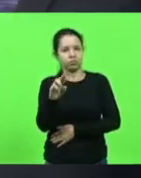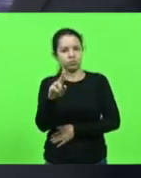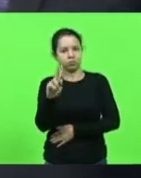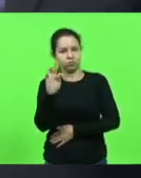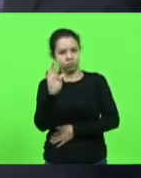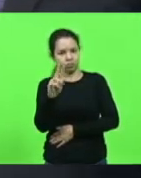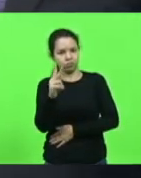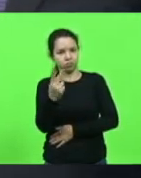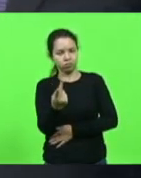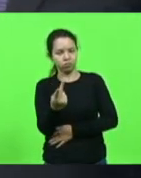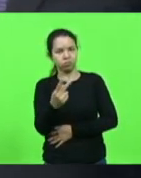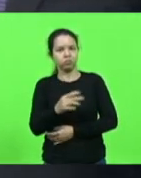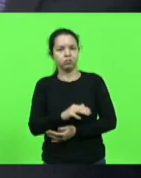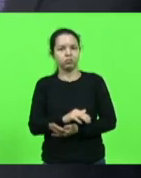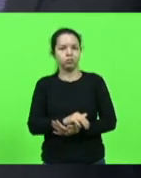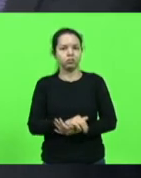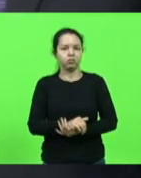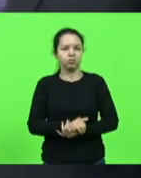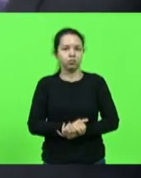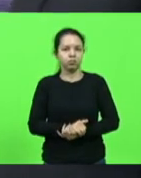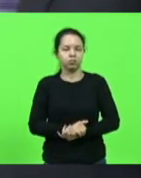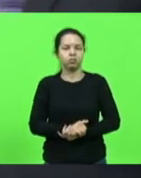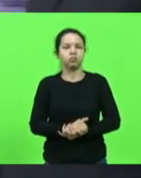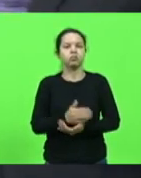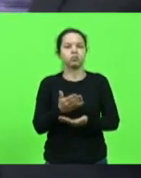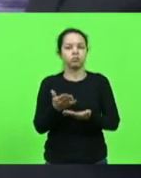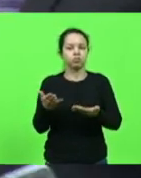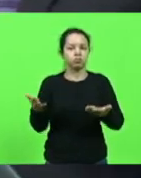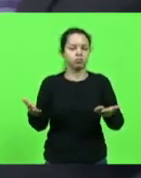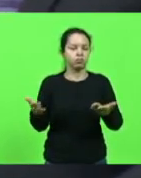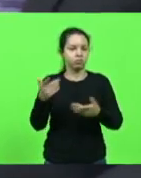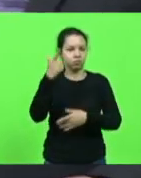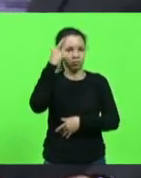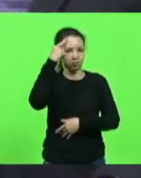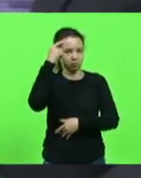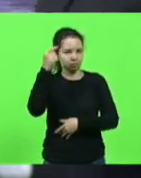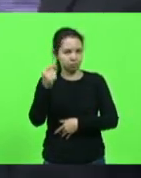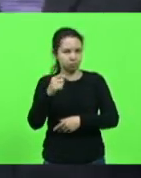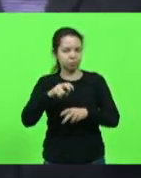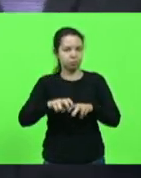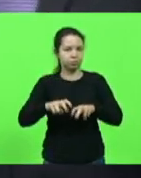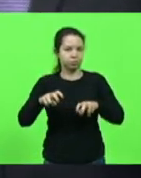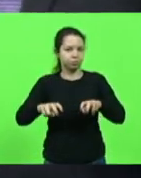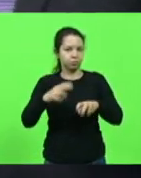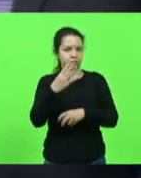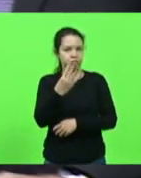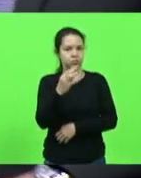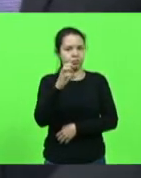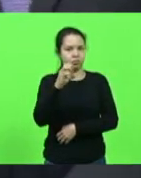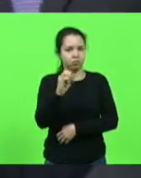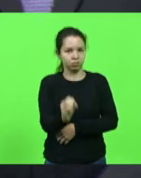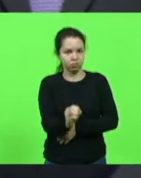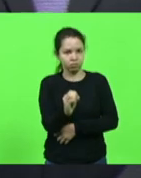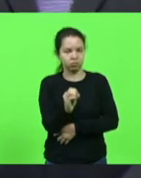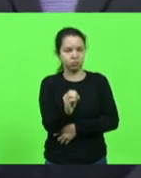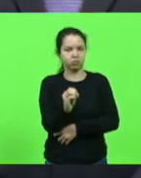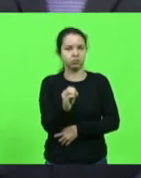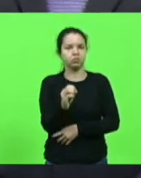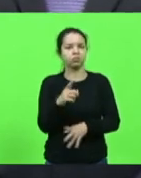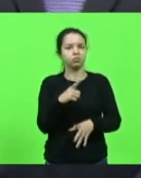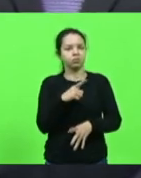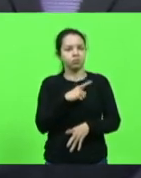Entre os nossos acadêmicos, titulares das 40 cadeiras, quero destacar agora aqueles com passagem